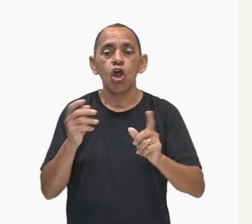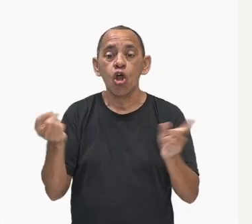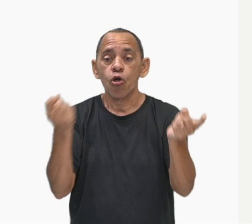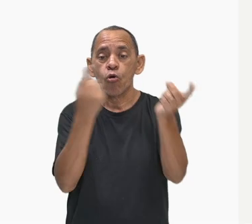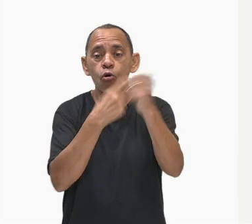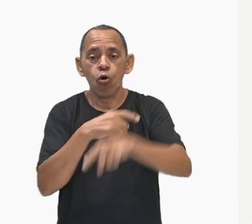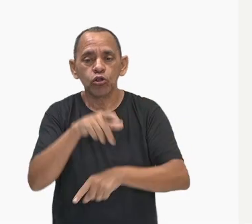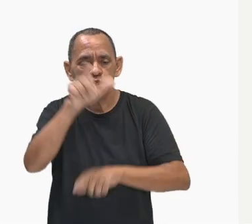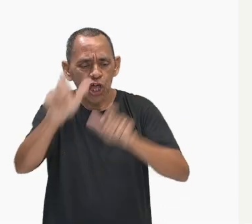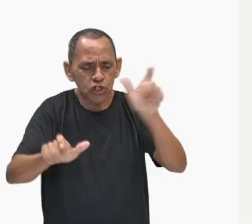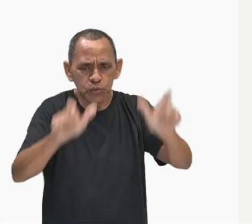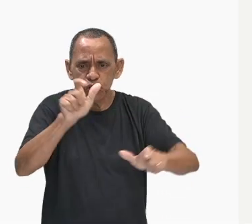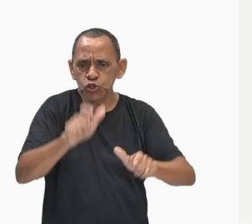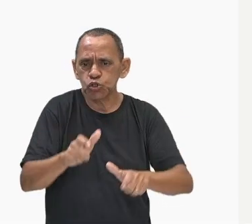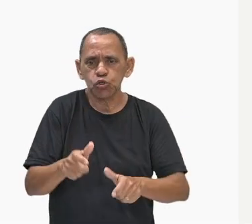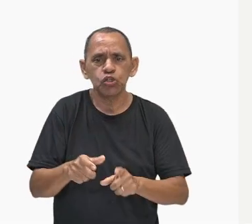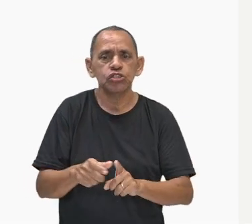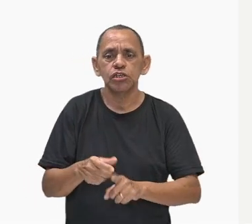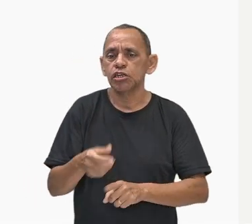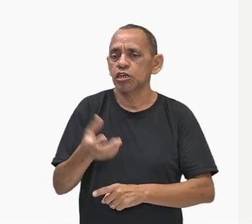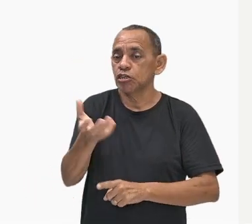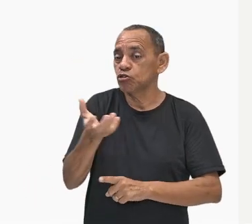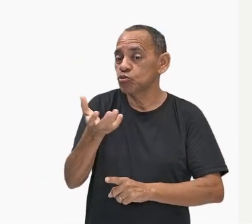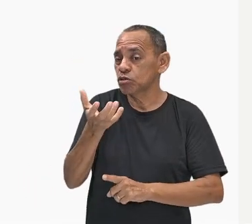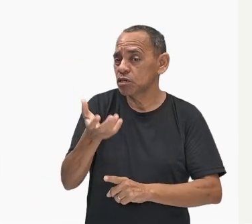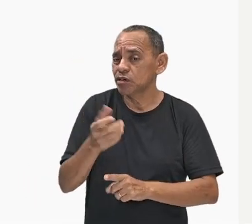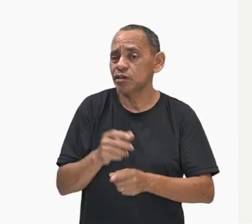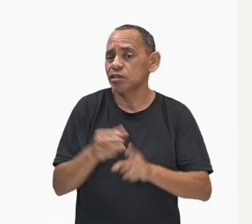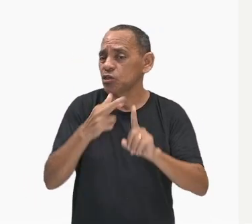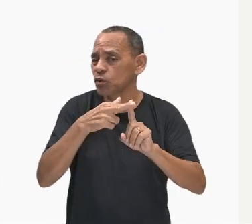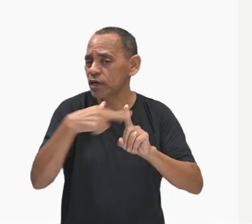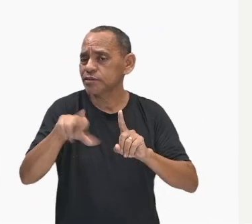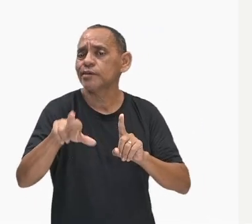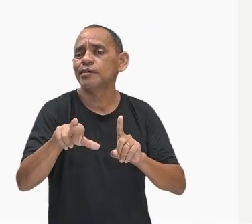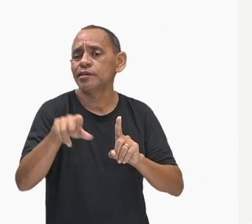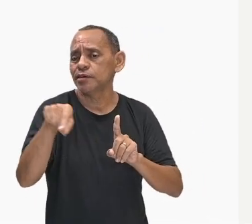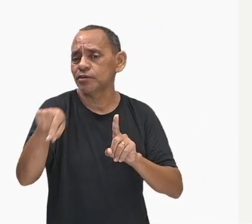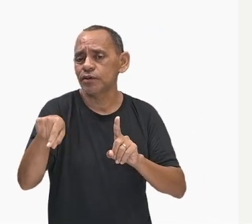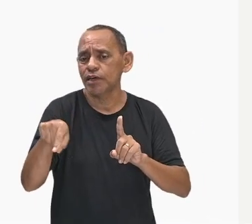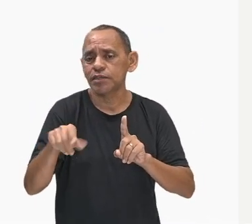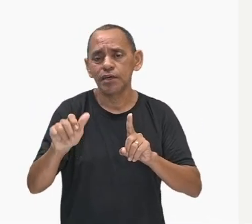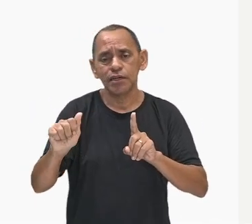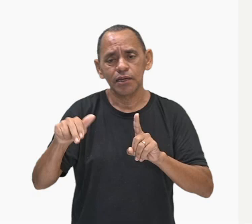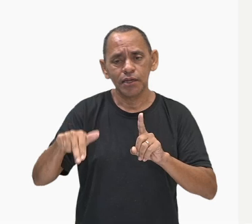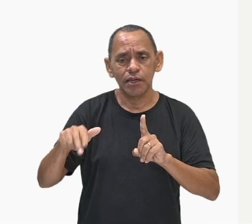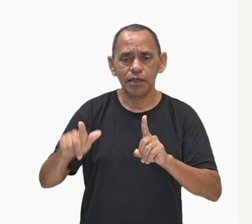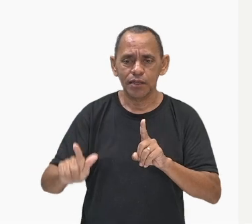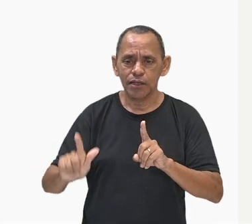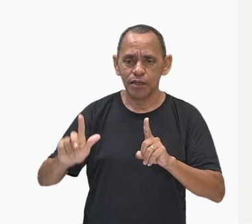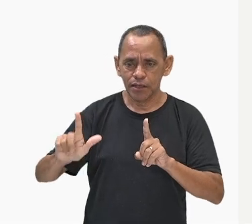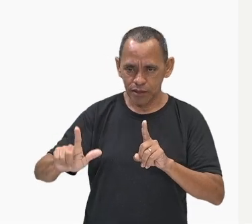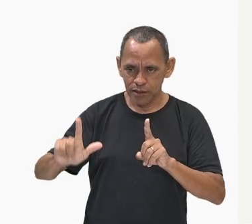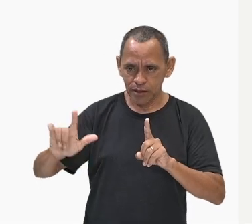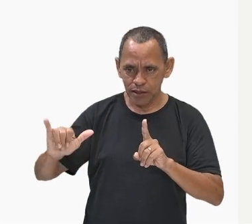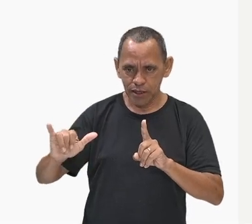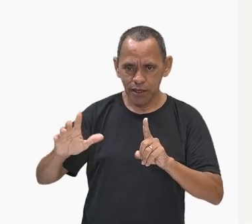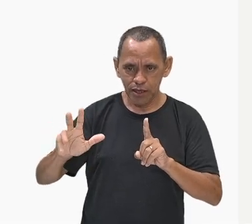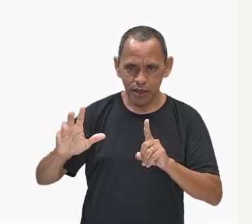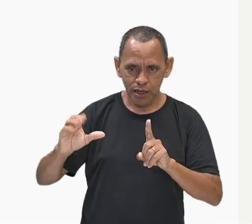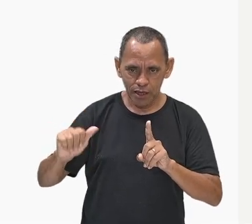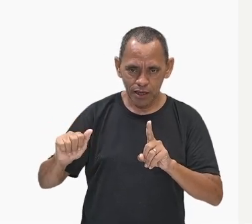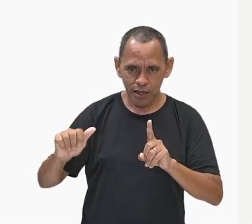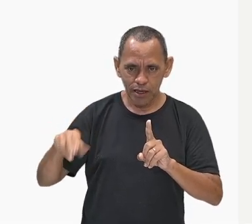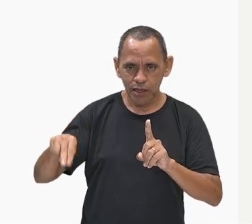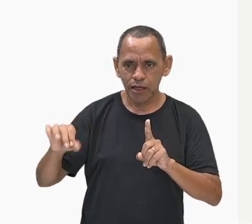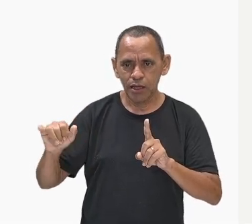com o propósito de aprovar a cobrança de mais impostos, que gerou forte oposição